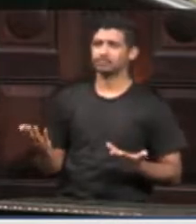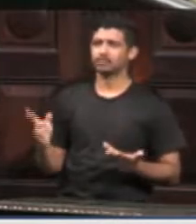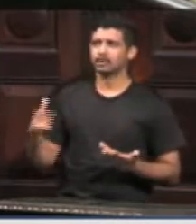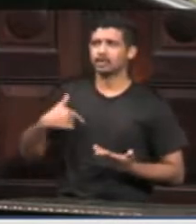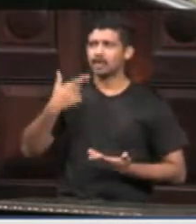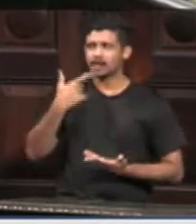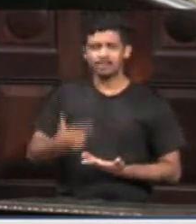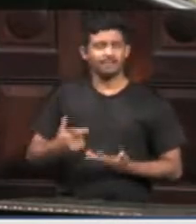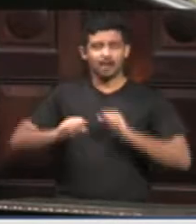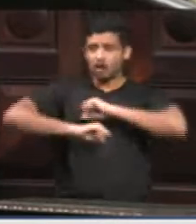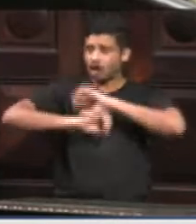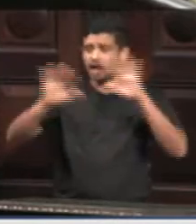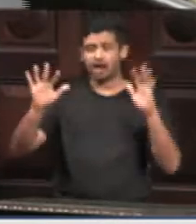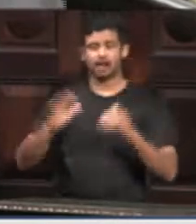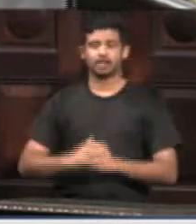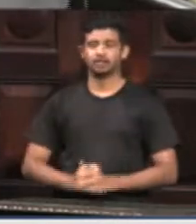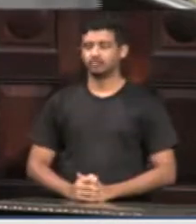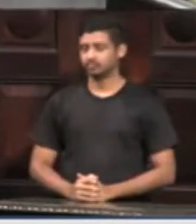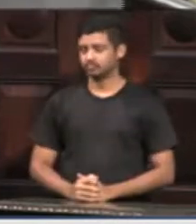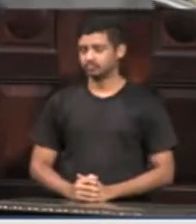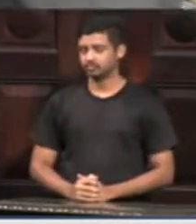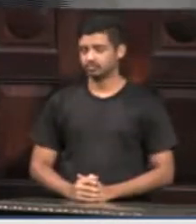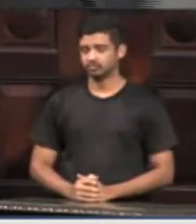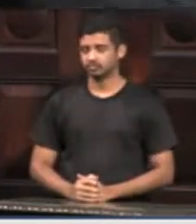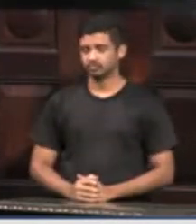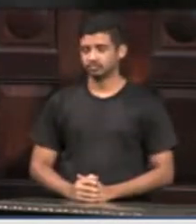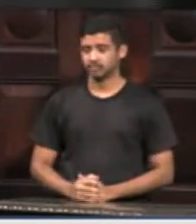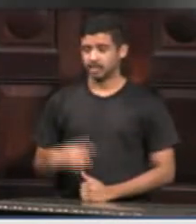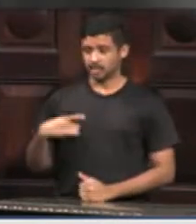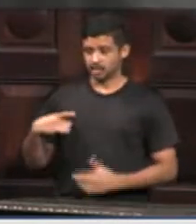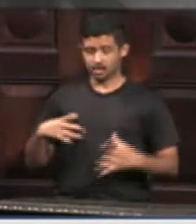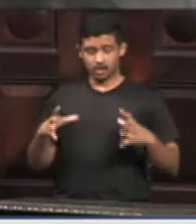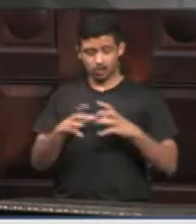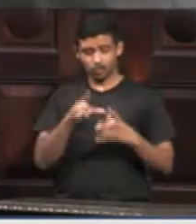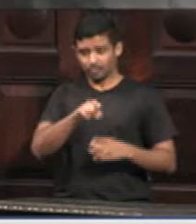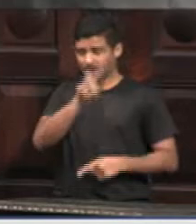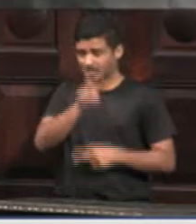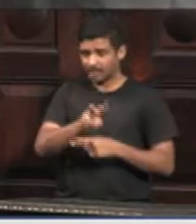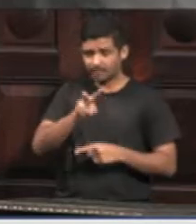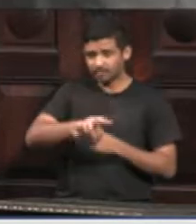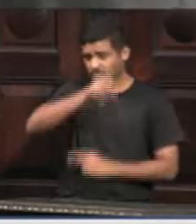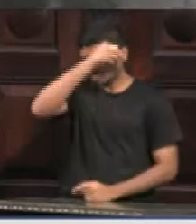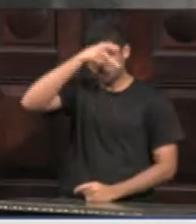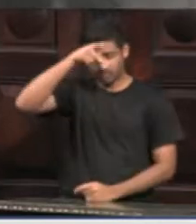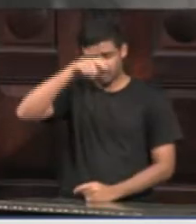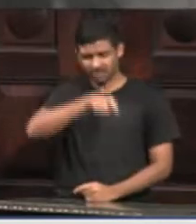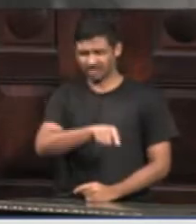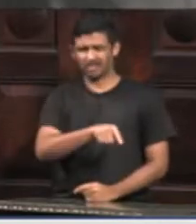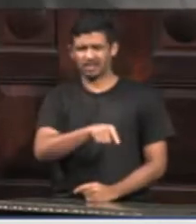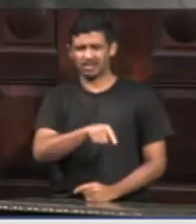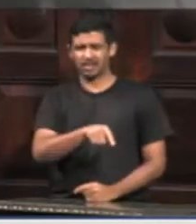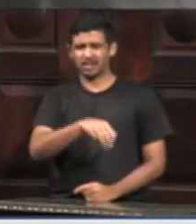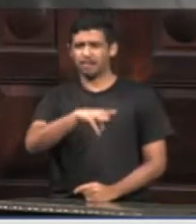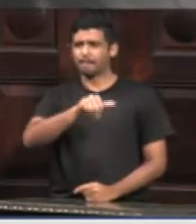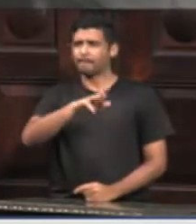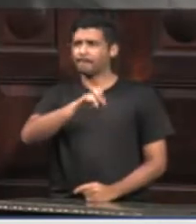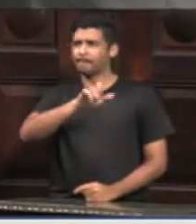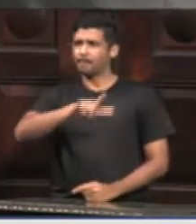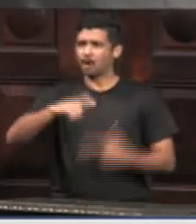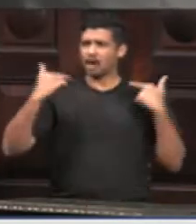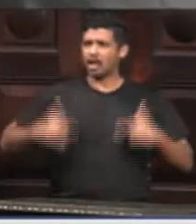disse explicitamente que os defensores públicos não têm moral.